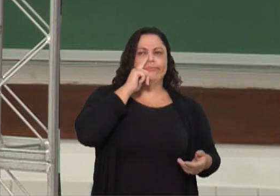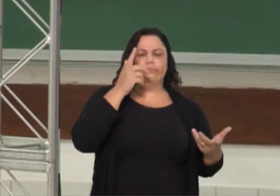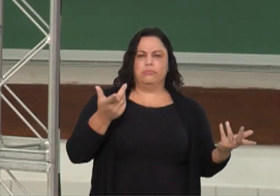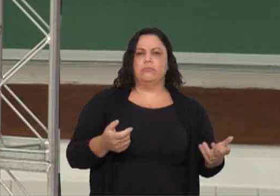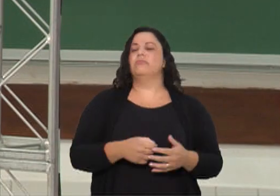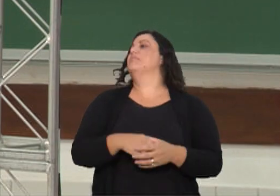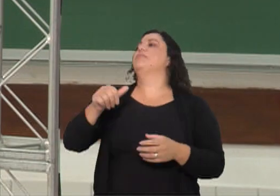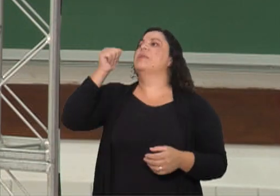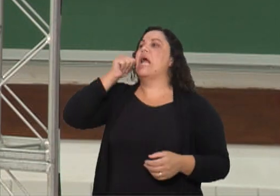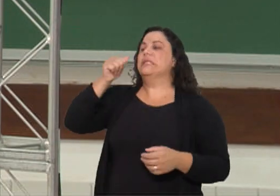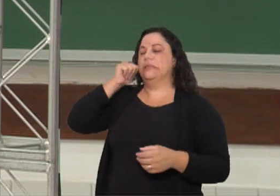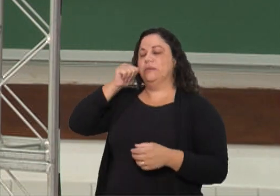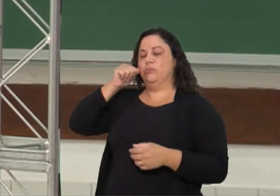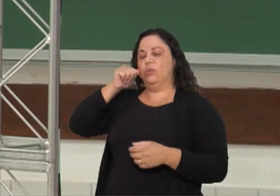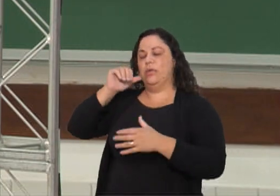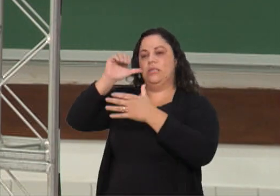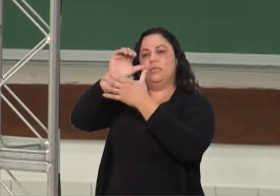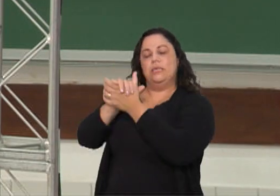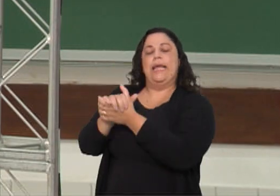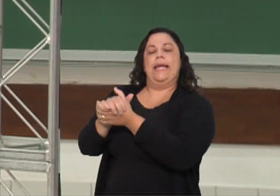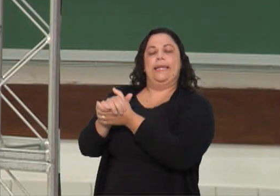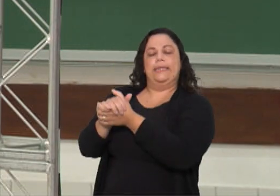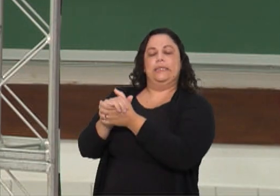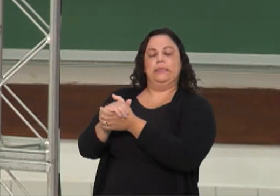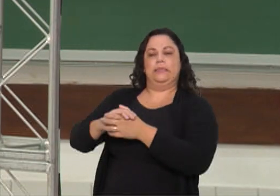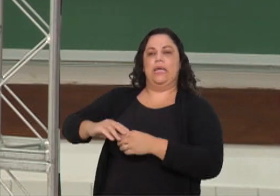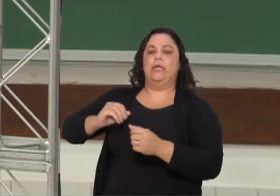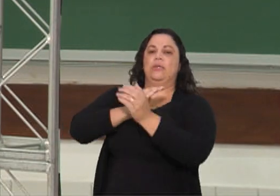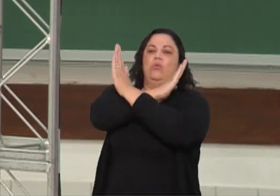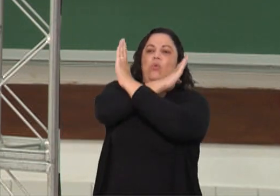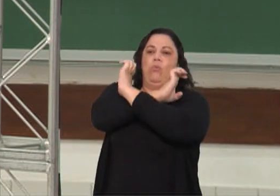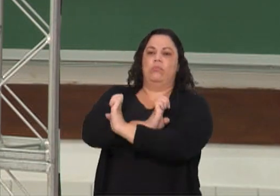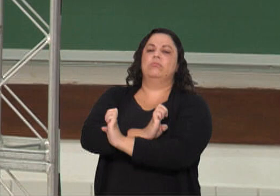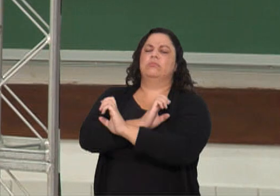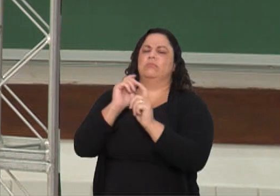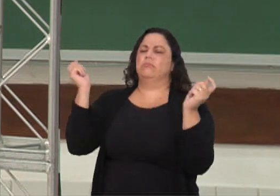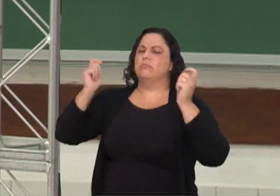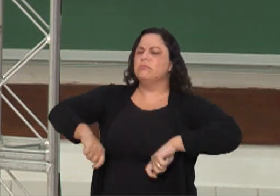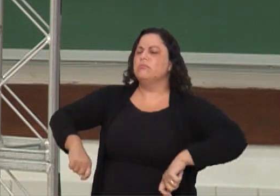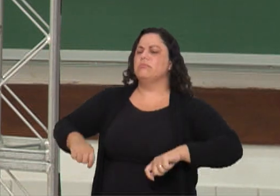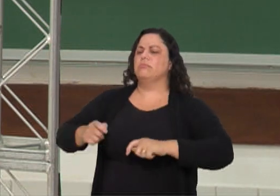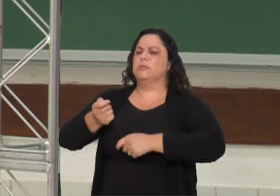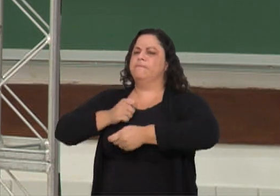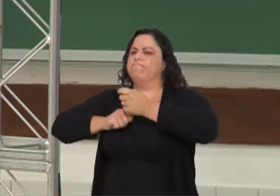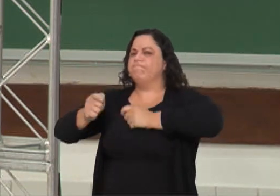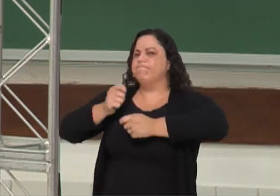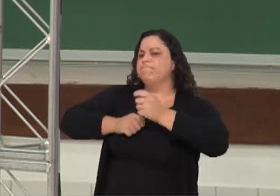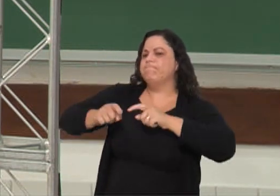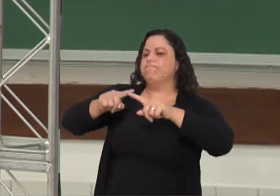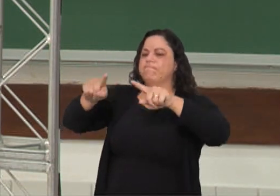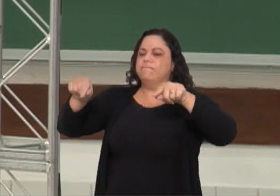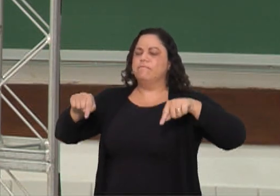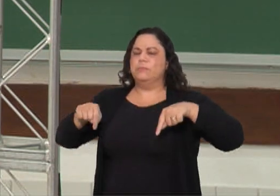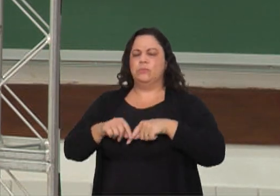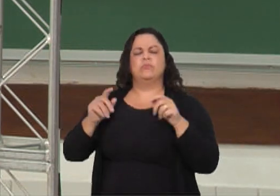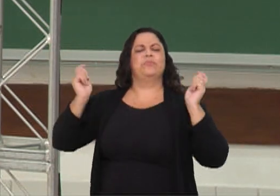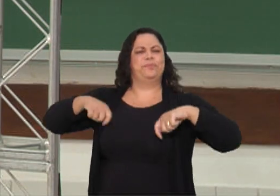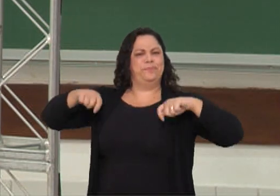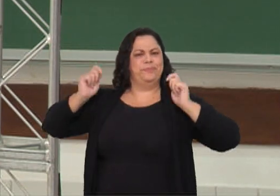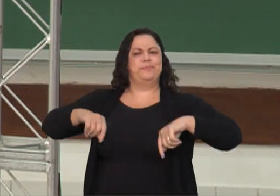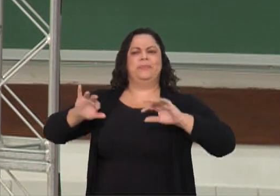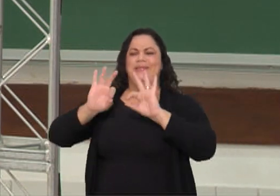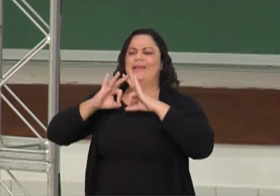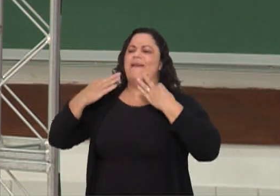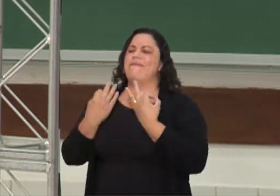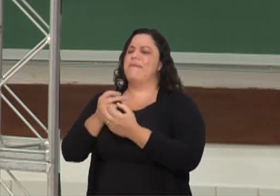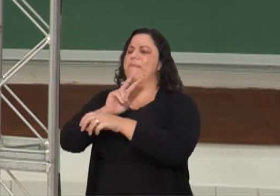mulheres espartanas tinham uma certa autonomia porque precisava administrar os ilotas, as terras, ou mesmo a família, né,